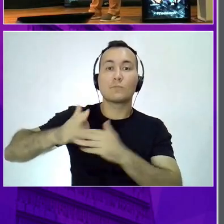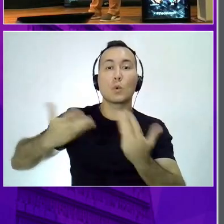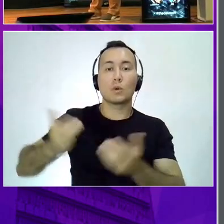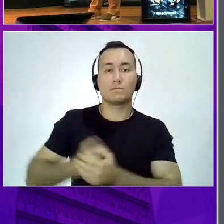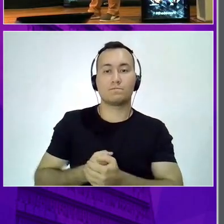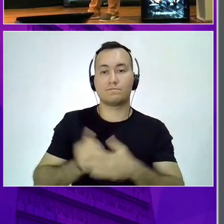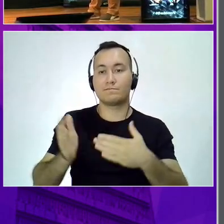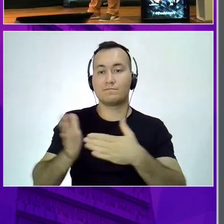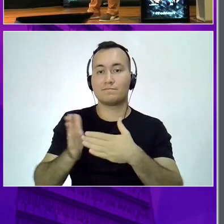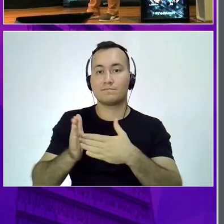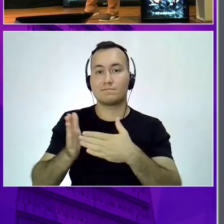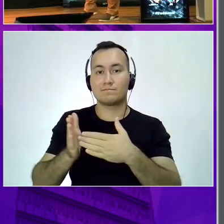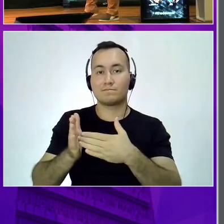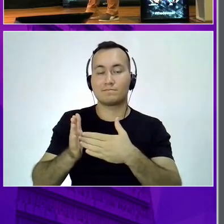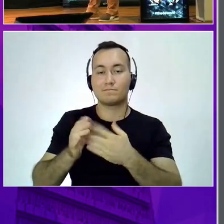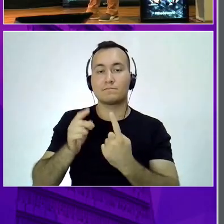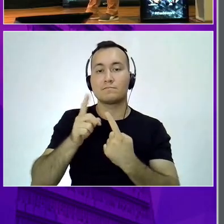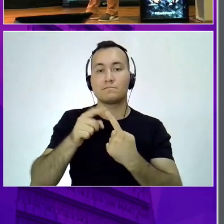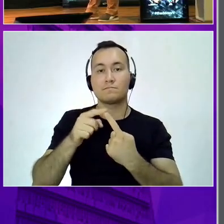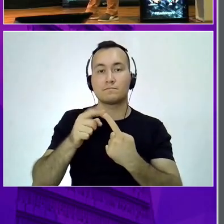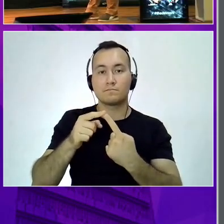liderança, com 30%,